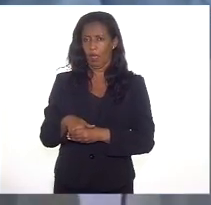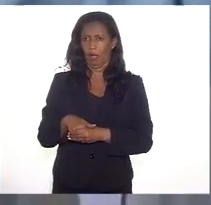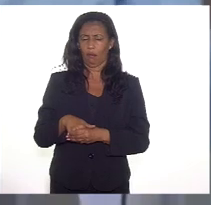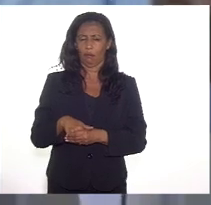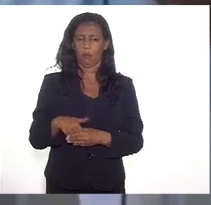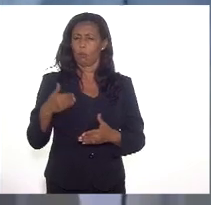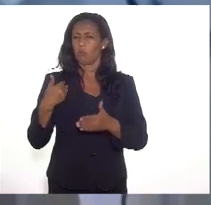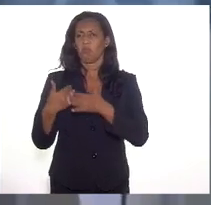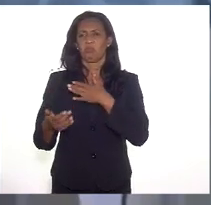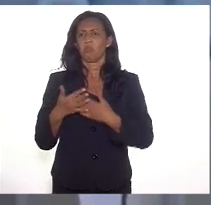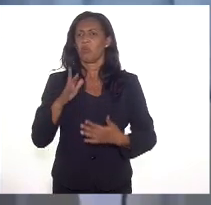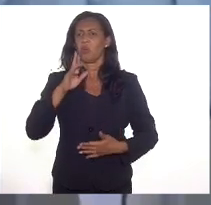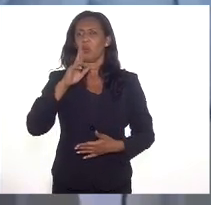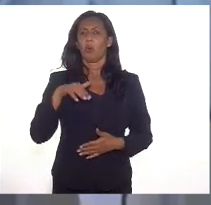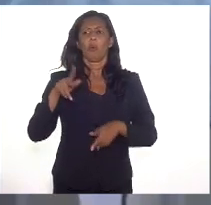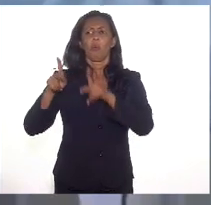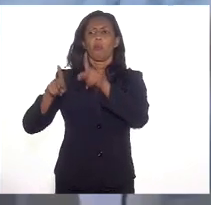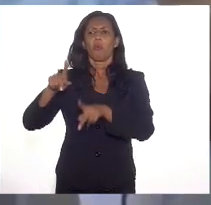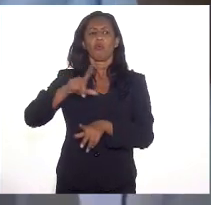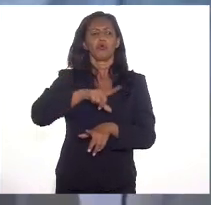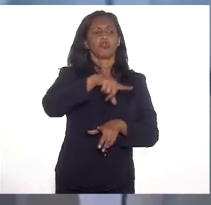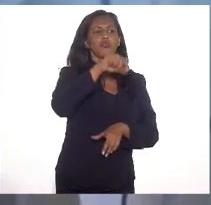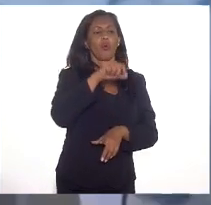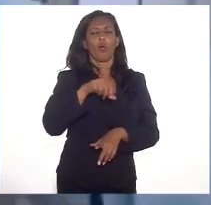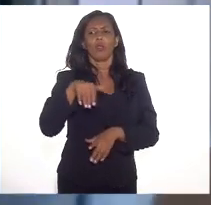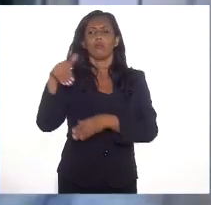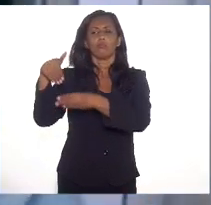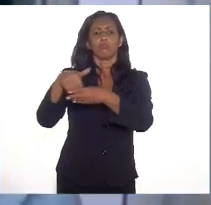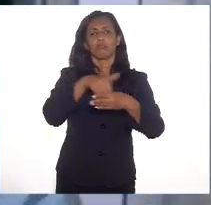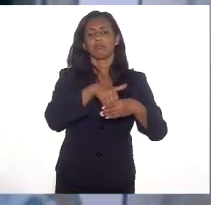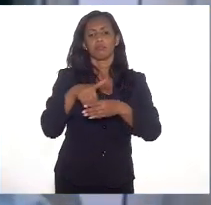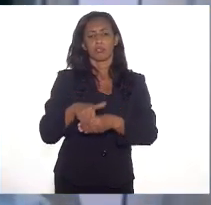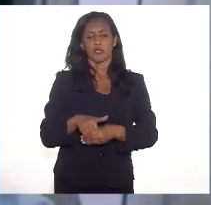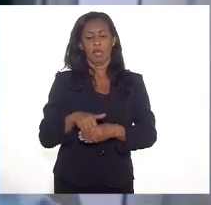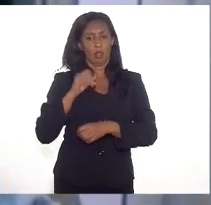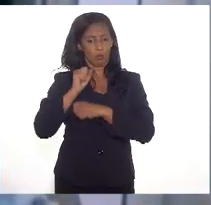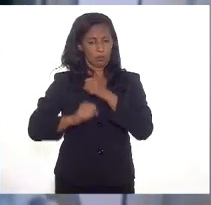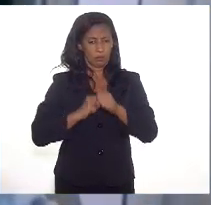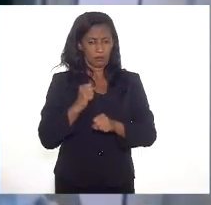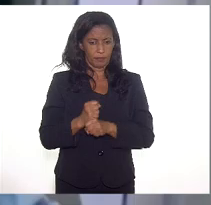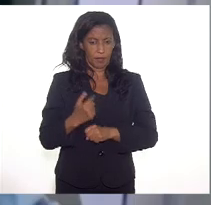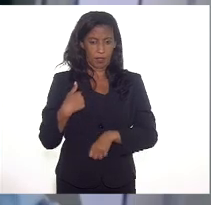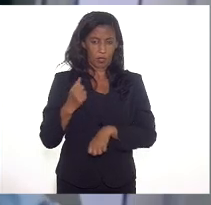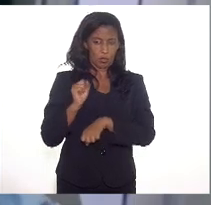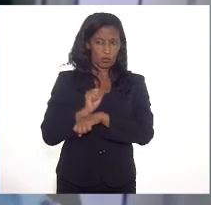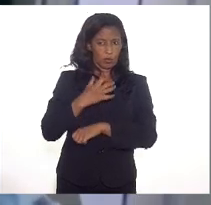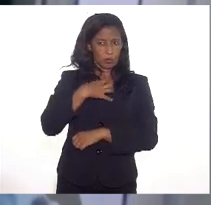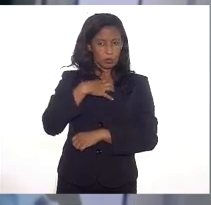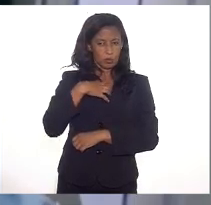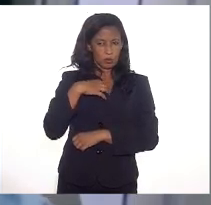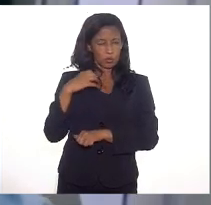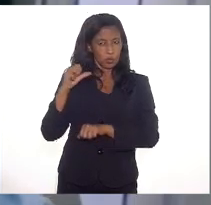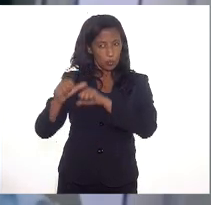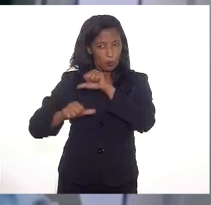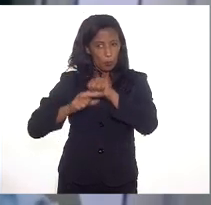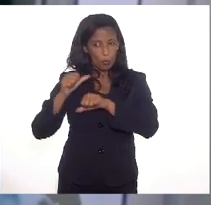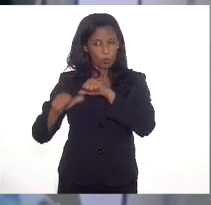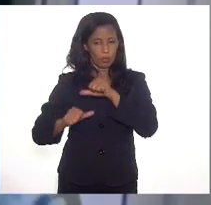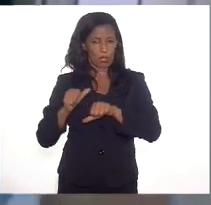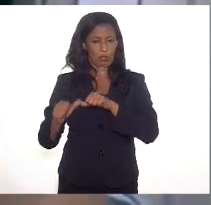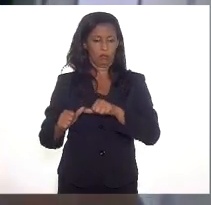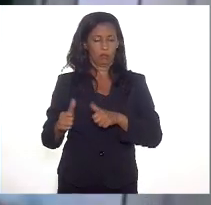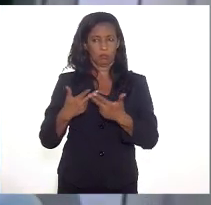ser, qualquer que seja a decisão do povo brasileiro, decisão soberana do povo brasileiro no ano que vem, e eu espero que seja no sentido de mudar esse estado de